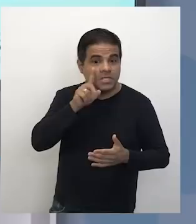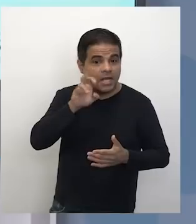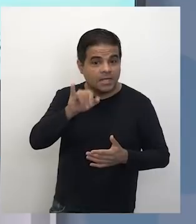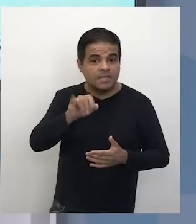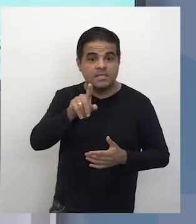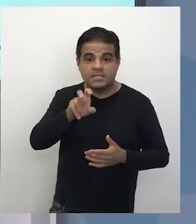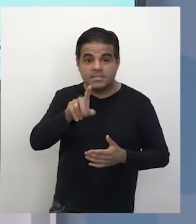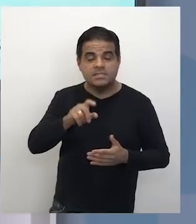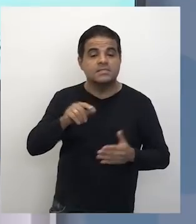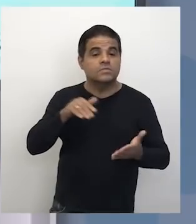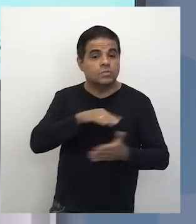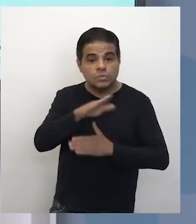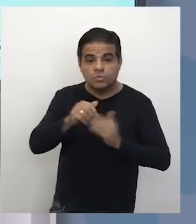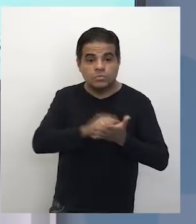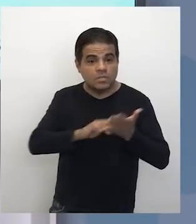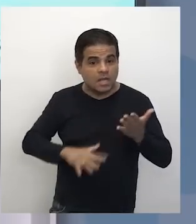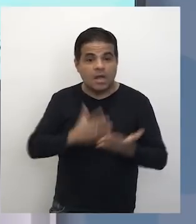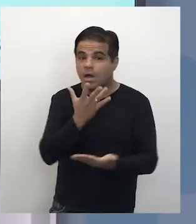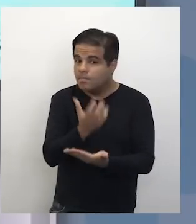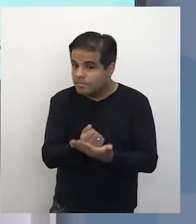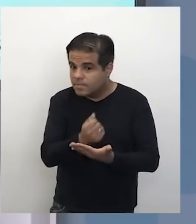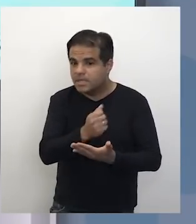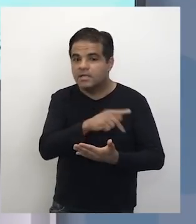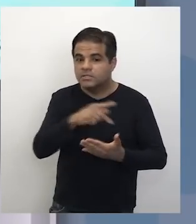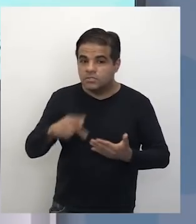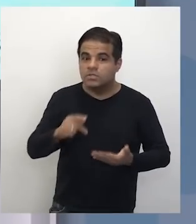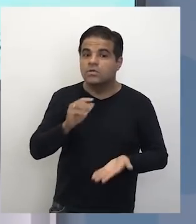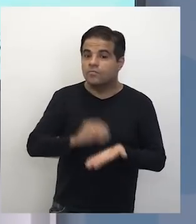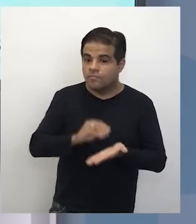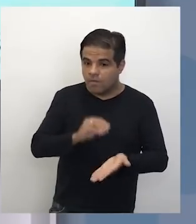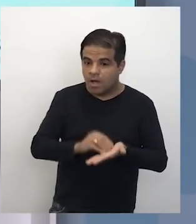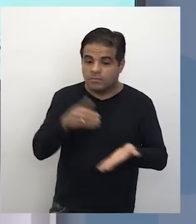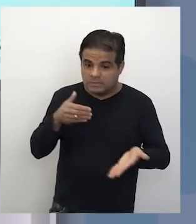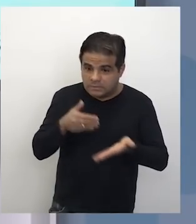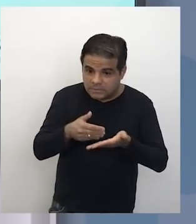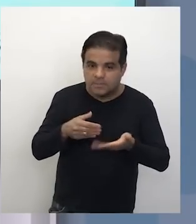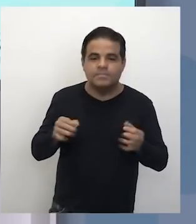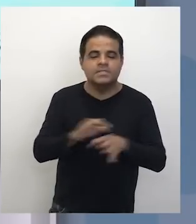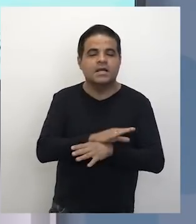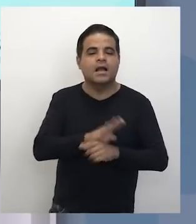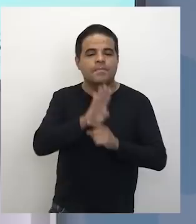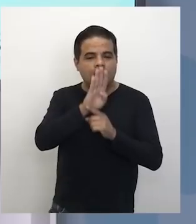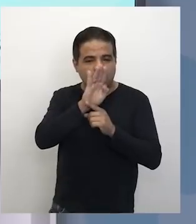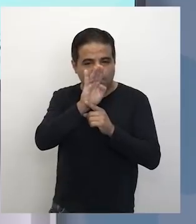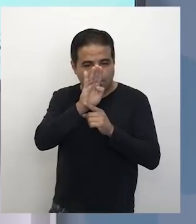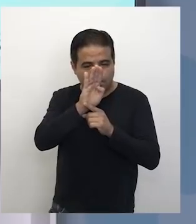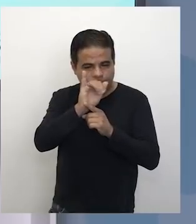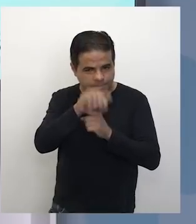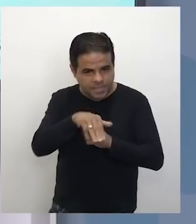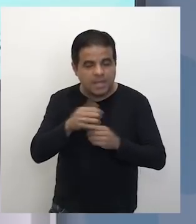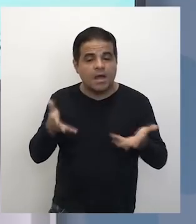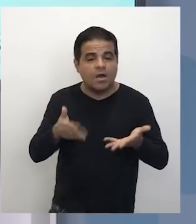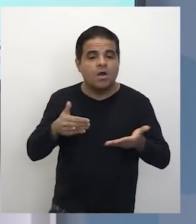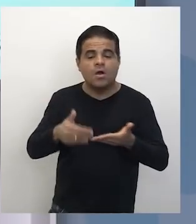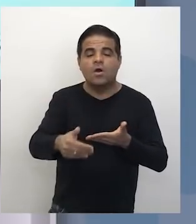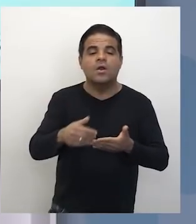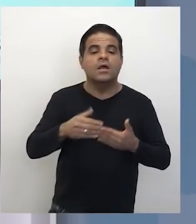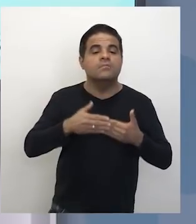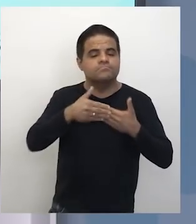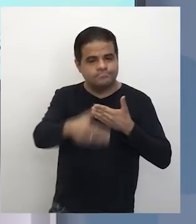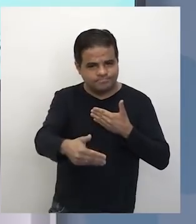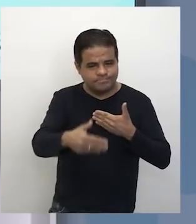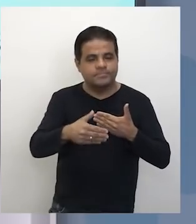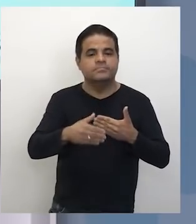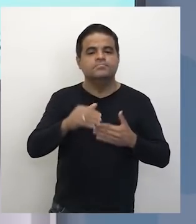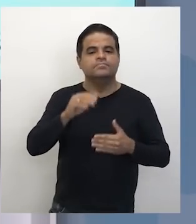fazer todas as tarefas aí do aplicativo, tá bom? Falta pouco aí para a gente terminar o bimestre. Bem, a gente está falando então da sequência de